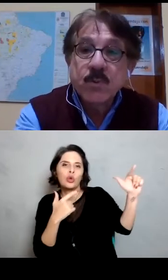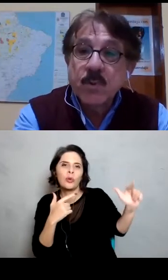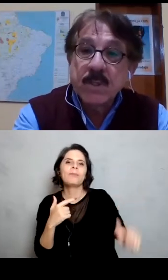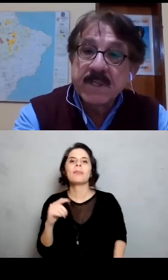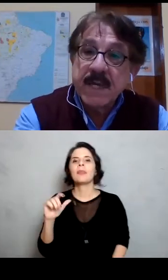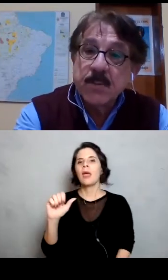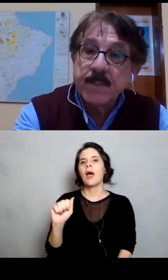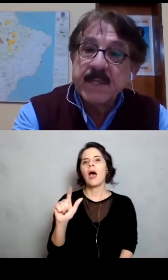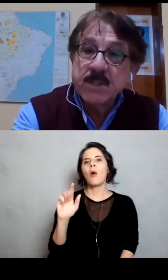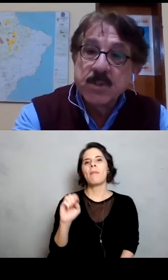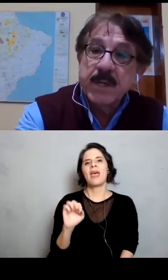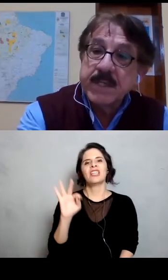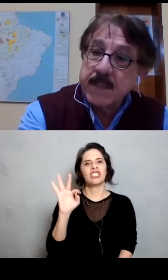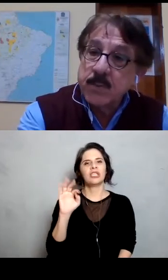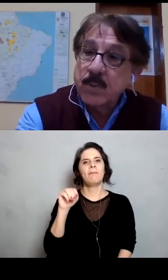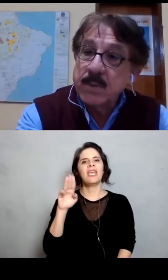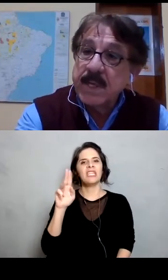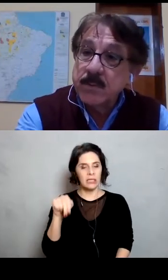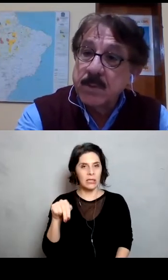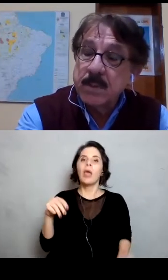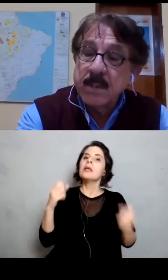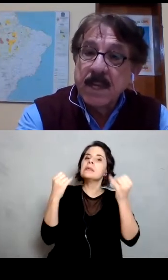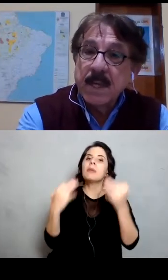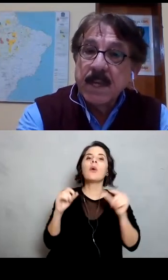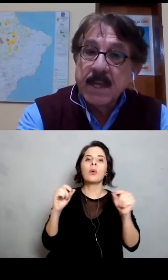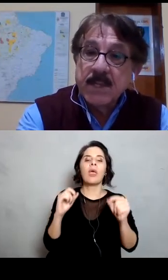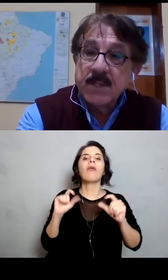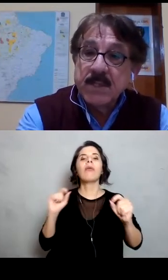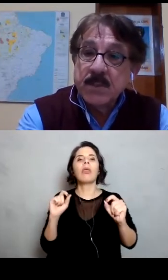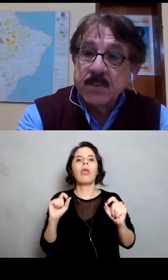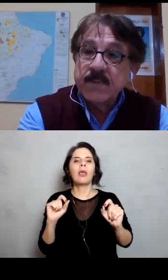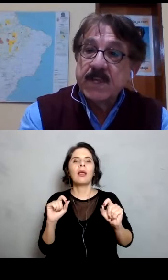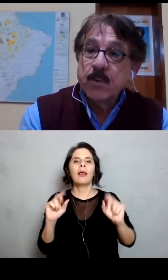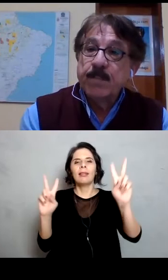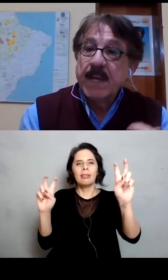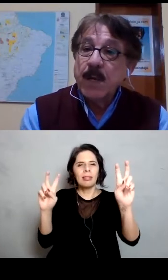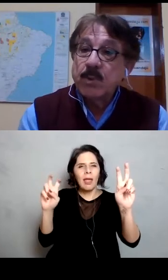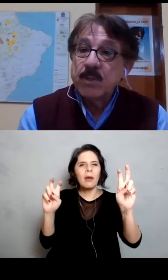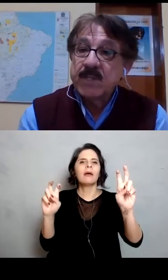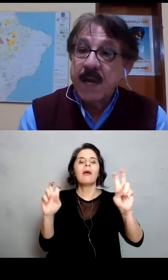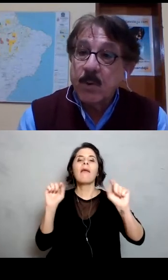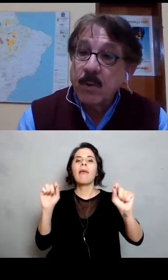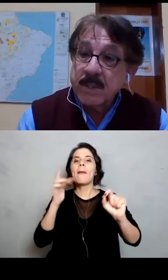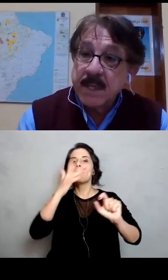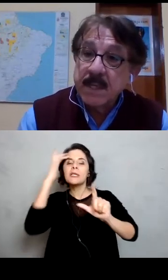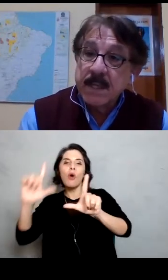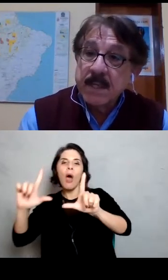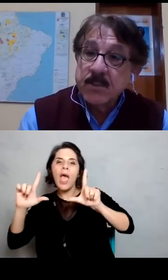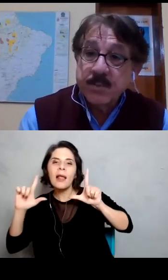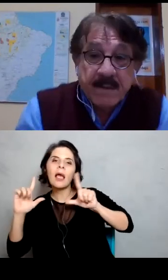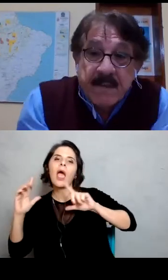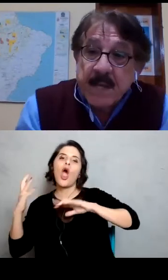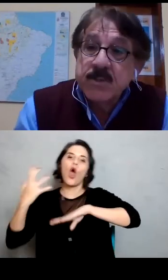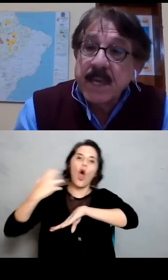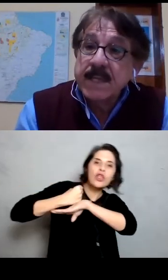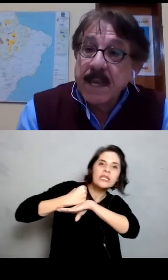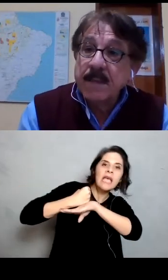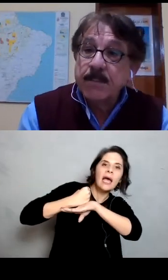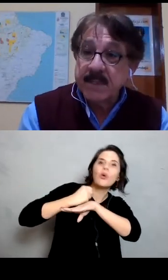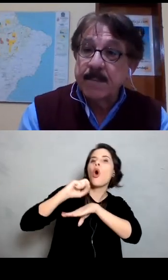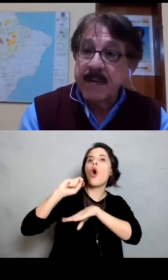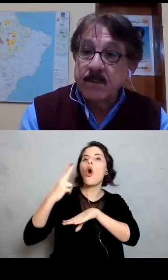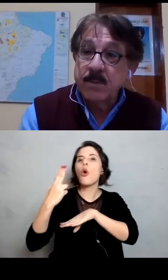Um indígena, não. Aliás, aconteceram casos no Brasil que demandaram muito debate sobre isso, de indígenas